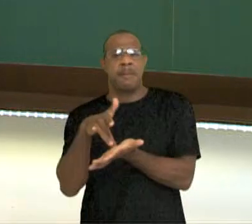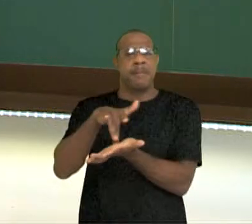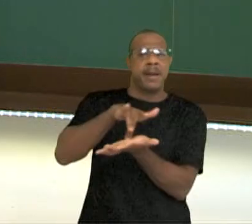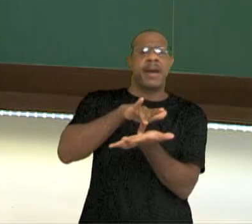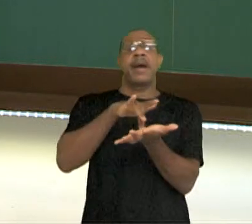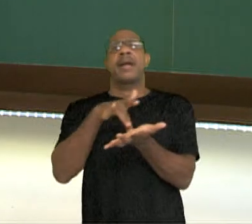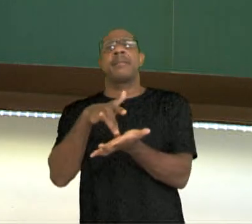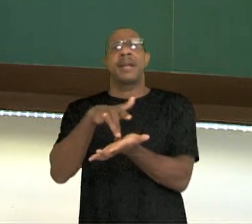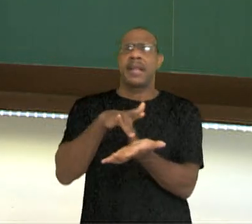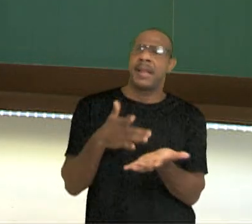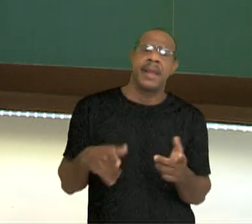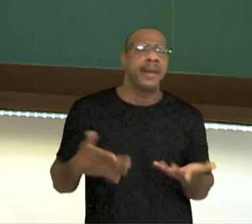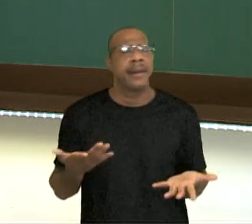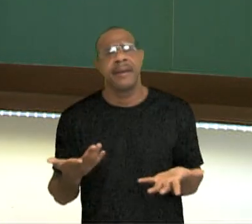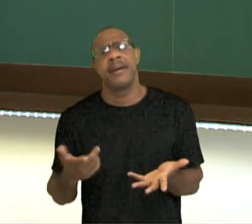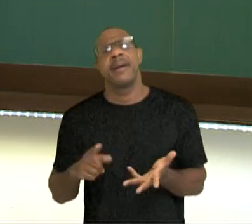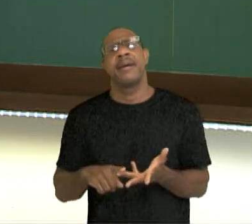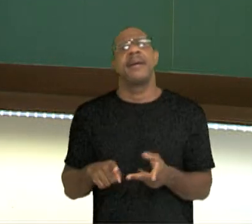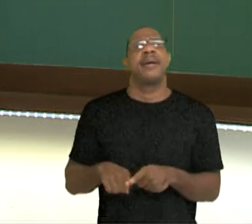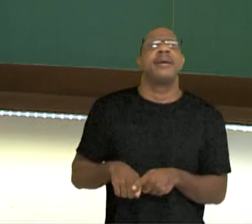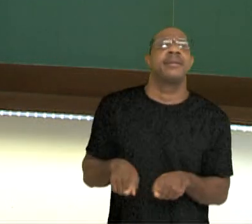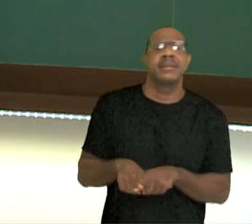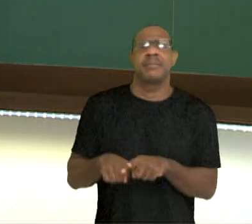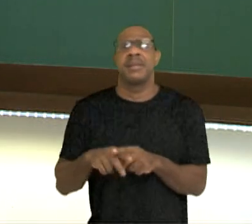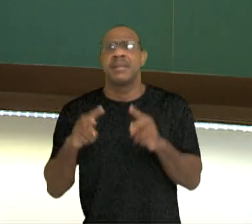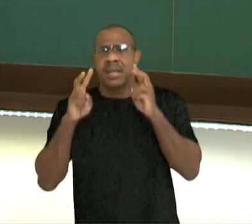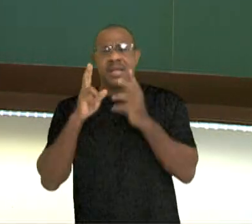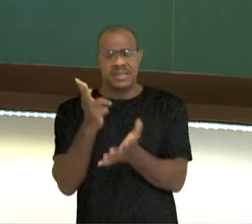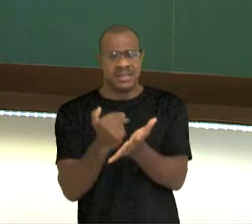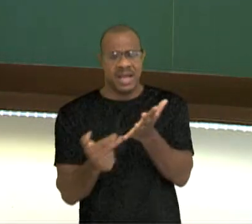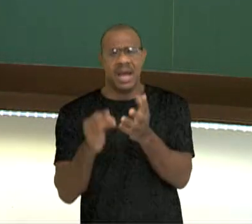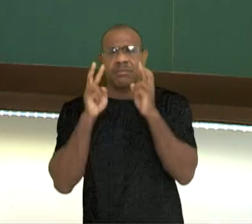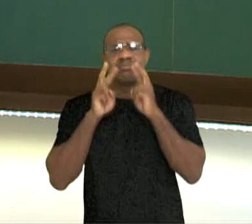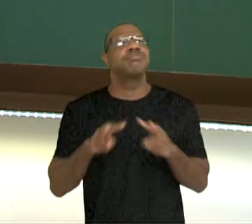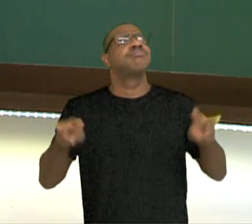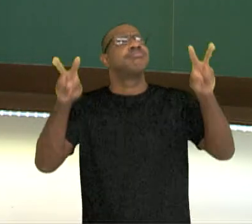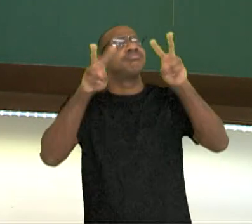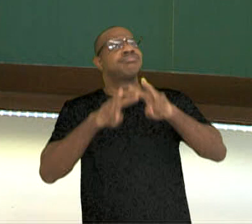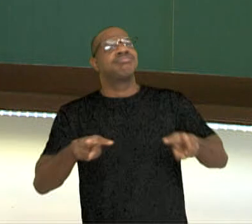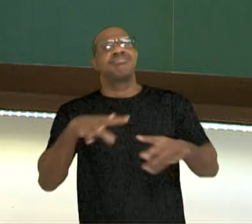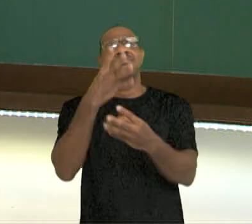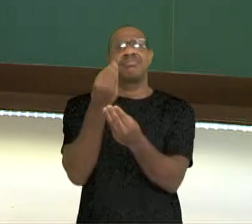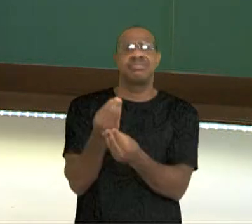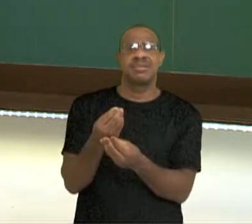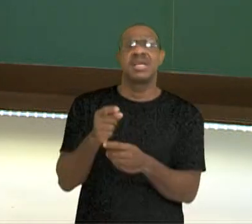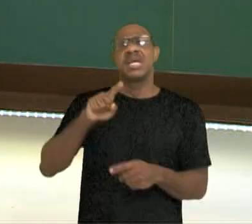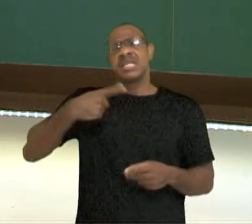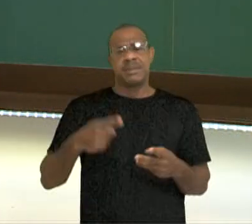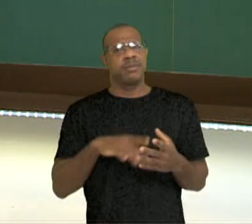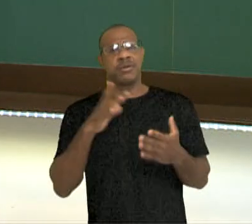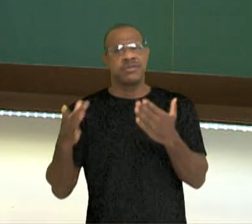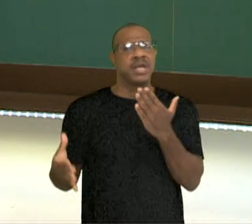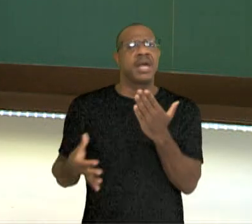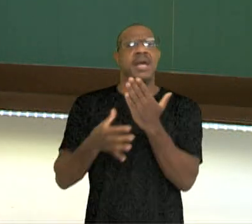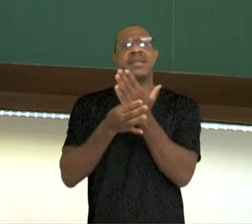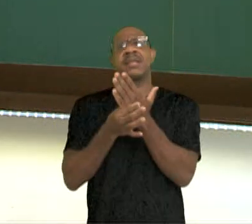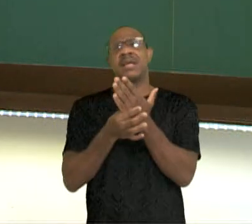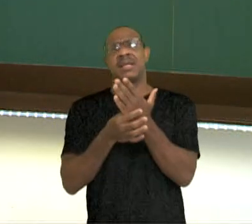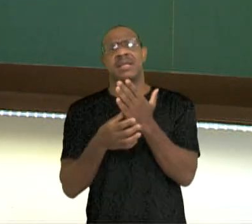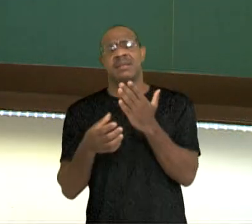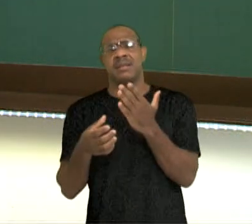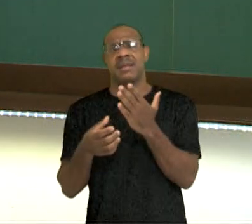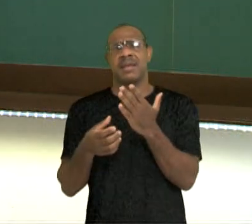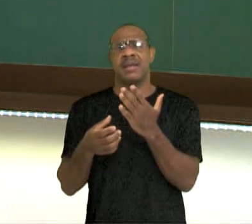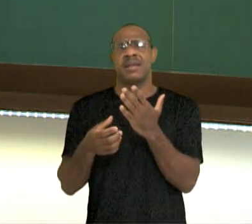artes visuais, ou na Idade Média nas imagens sagradas, ou depois Renascimento, Romantismo,